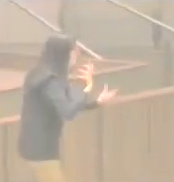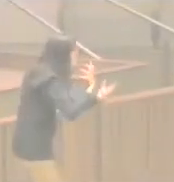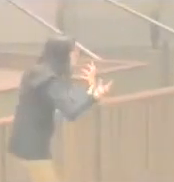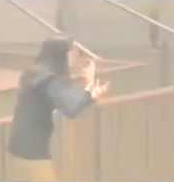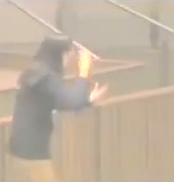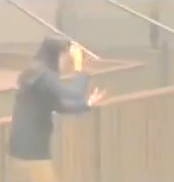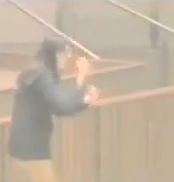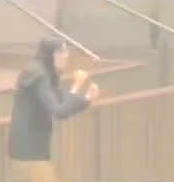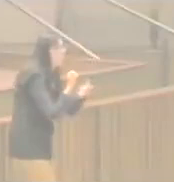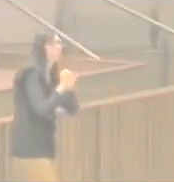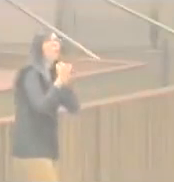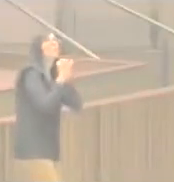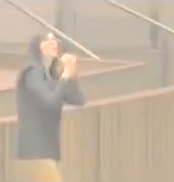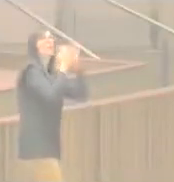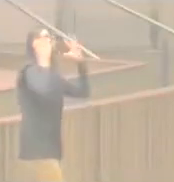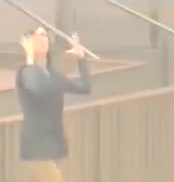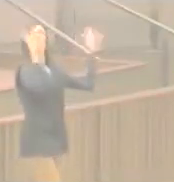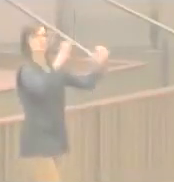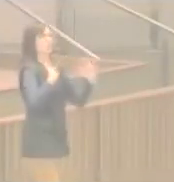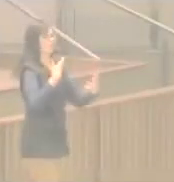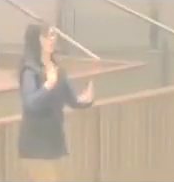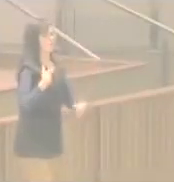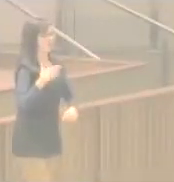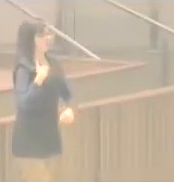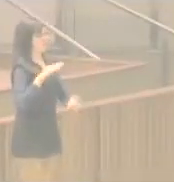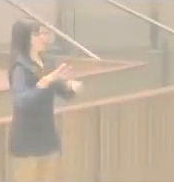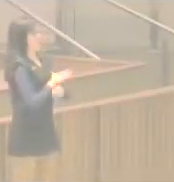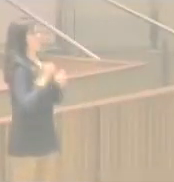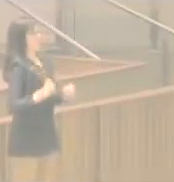o céu e os poderes.